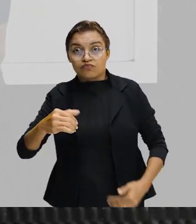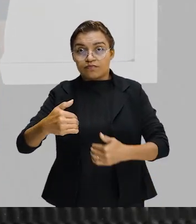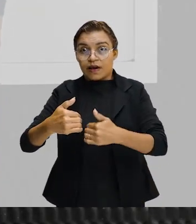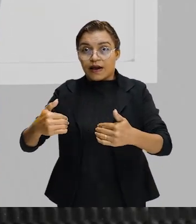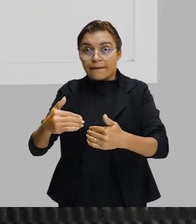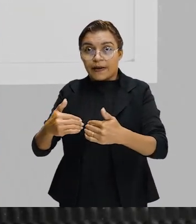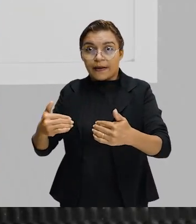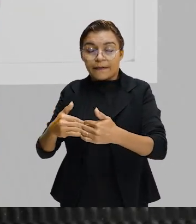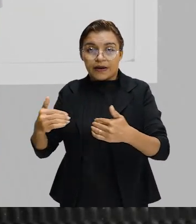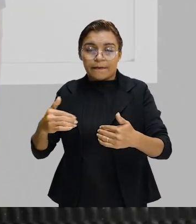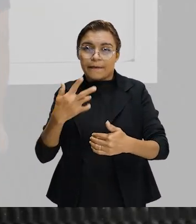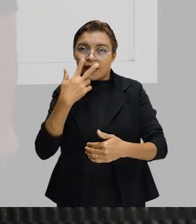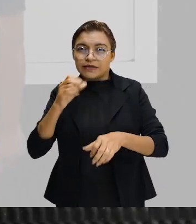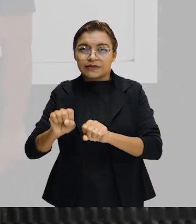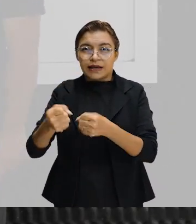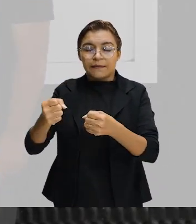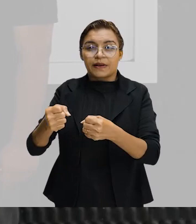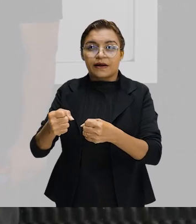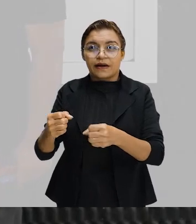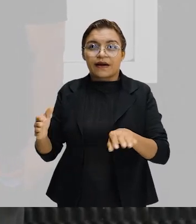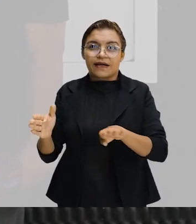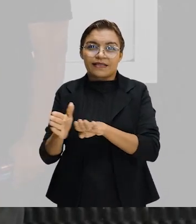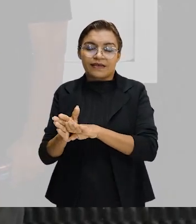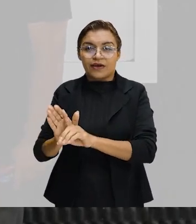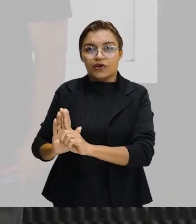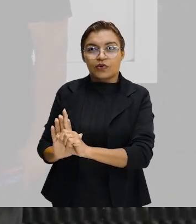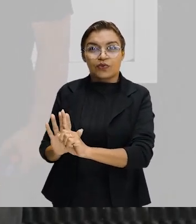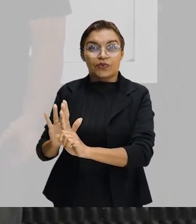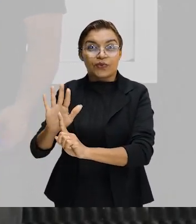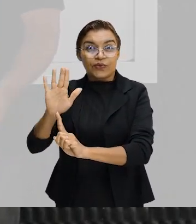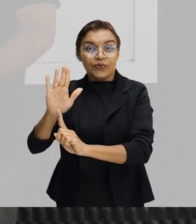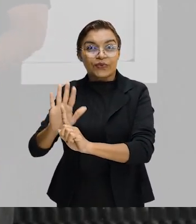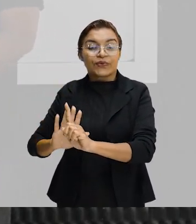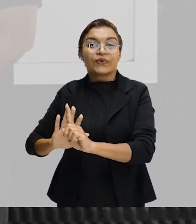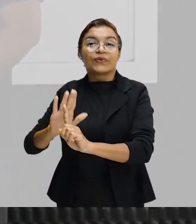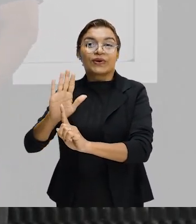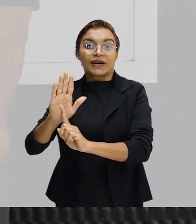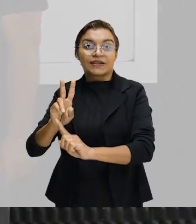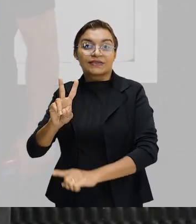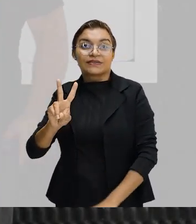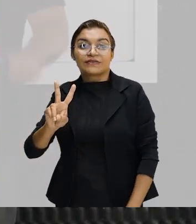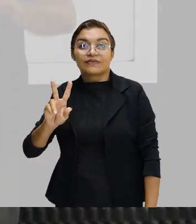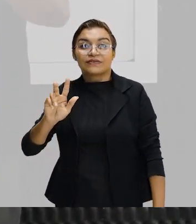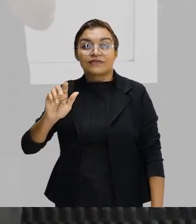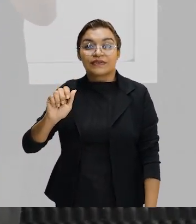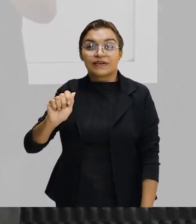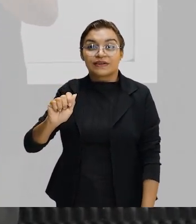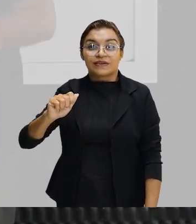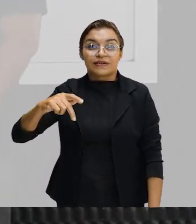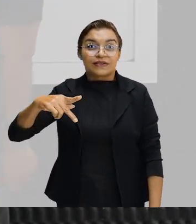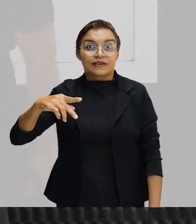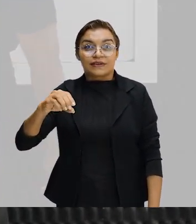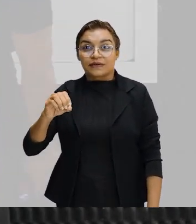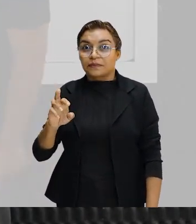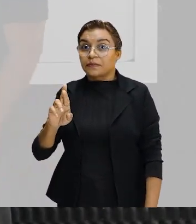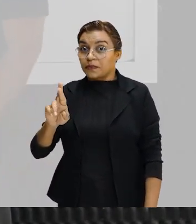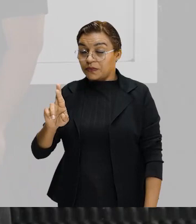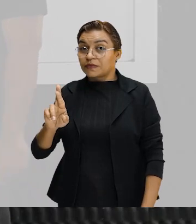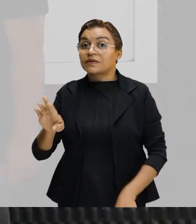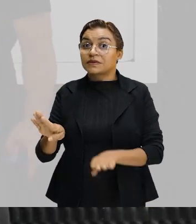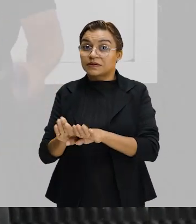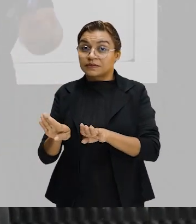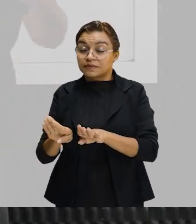e chega até o gás, né? O gás ou o vapor. Lembrando que também são diferentes, tá